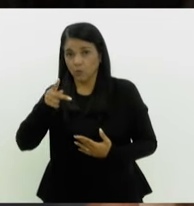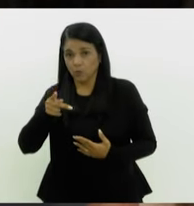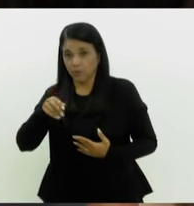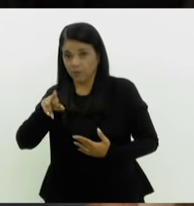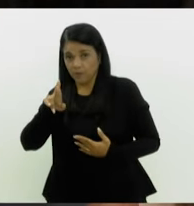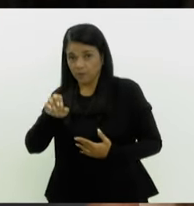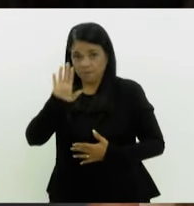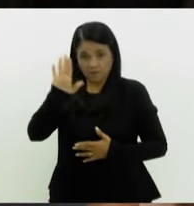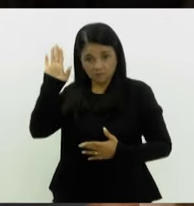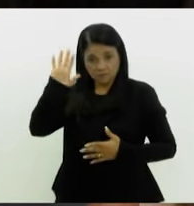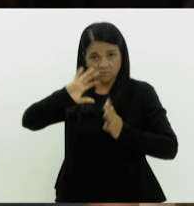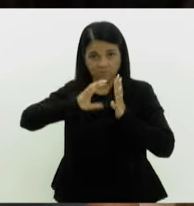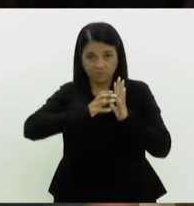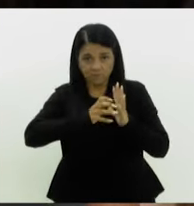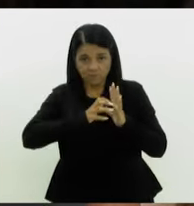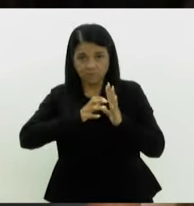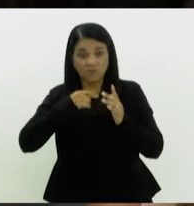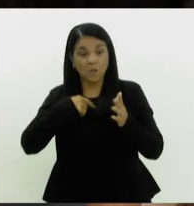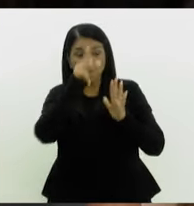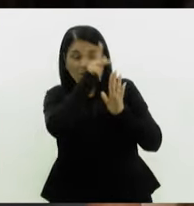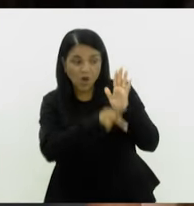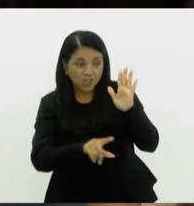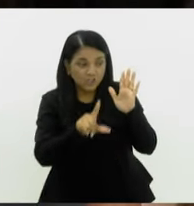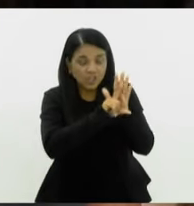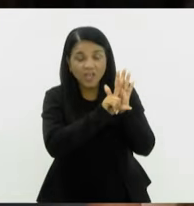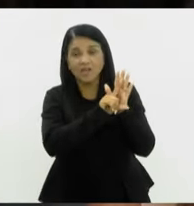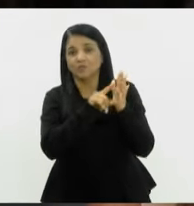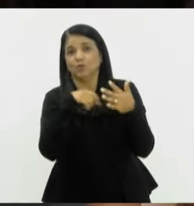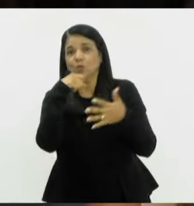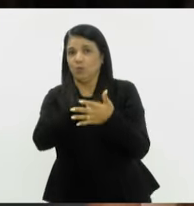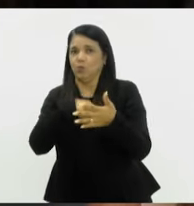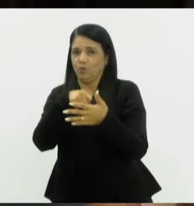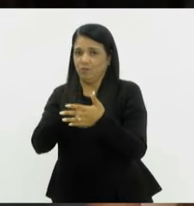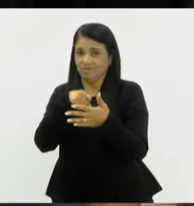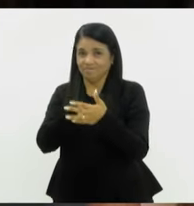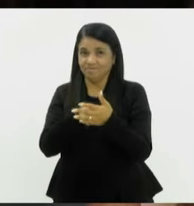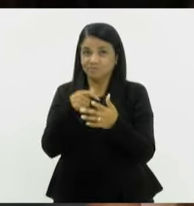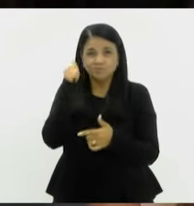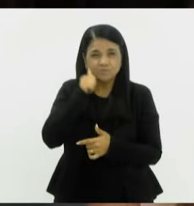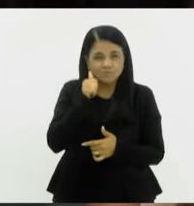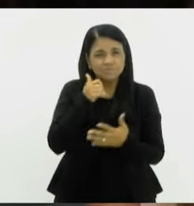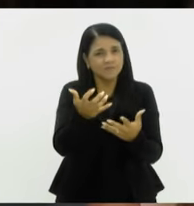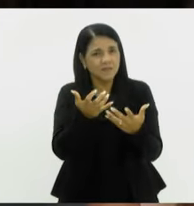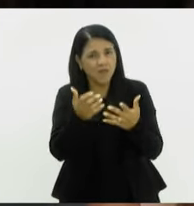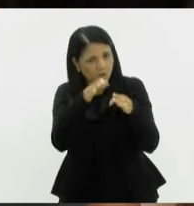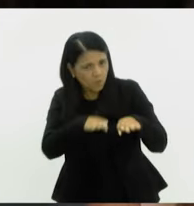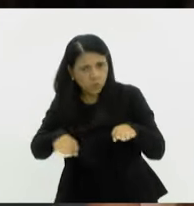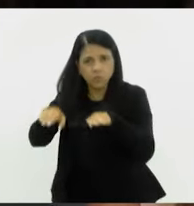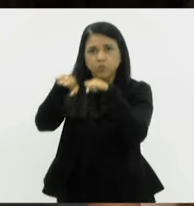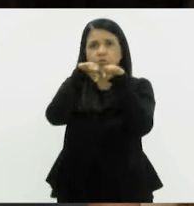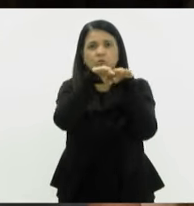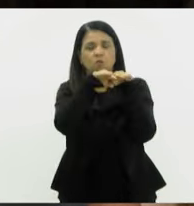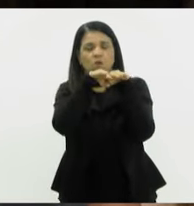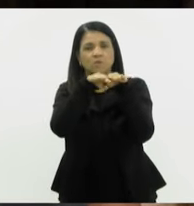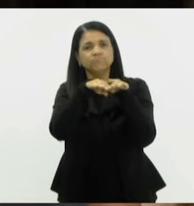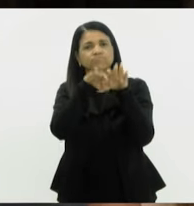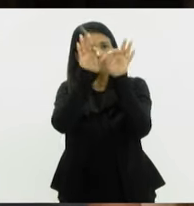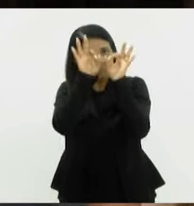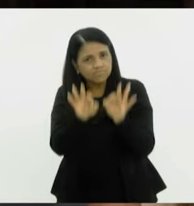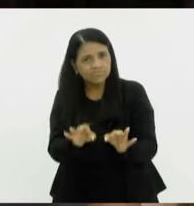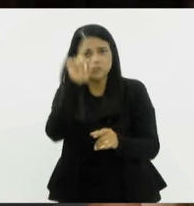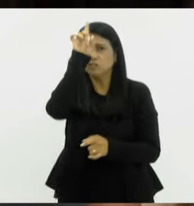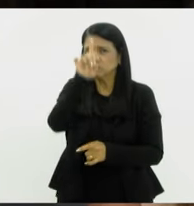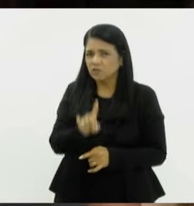suprapartidária mas tem que ser em torno de projetos as mulheres se querem de fato a igualdade se querem de fato